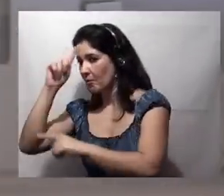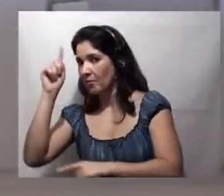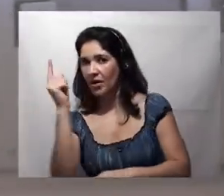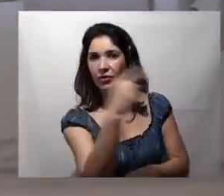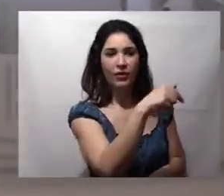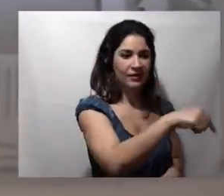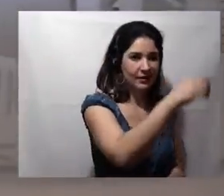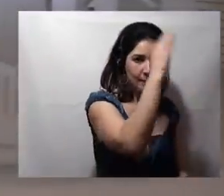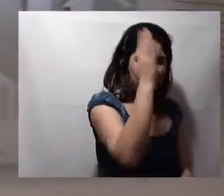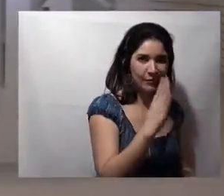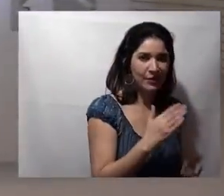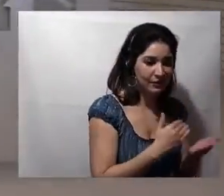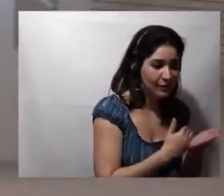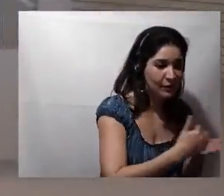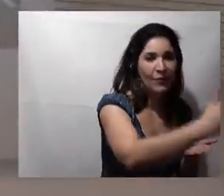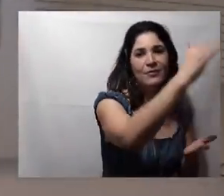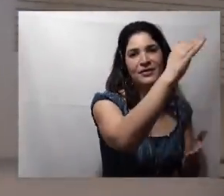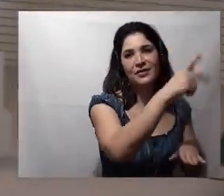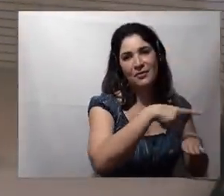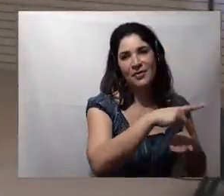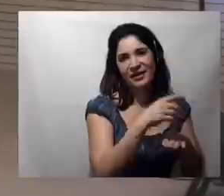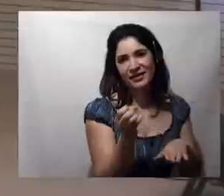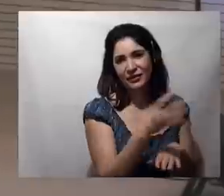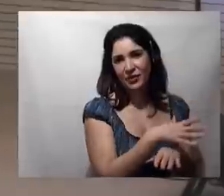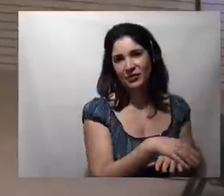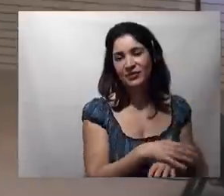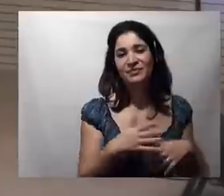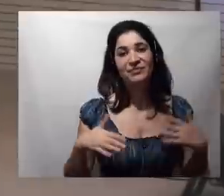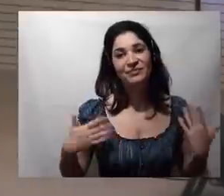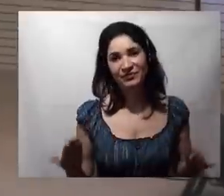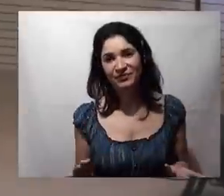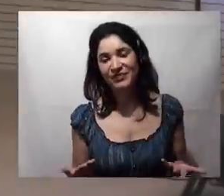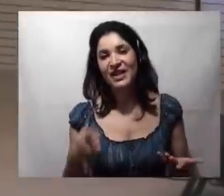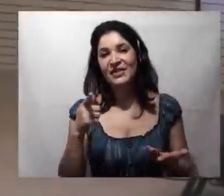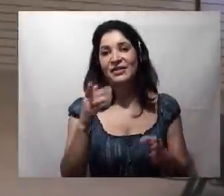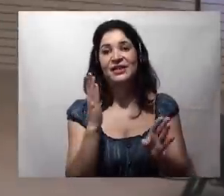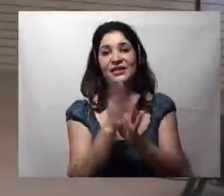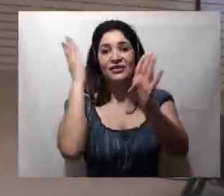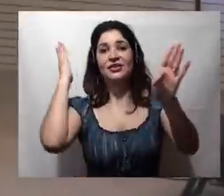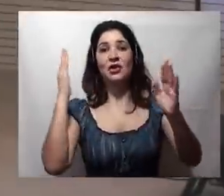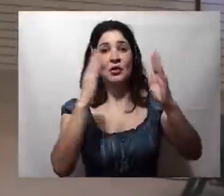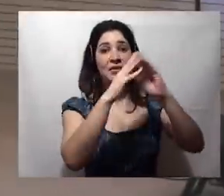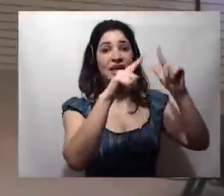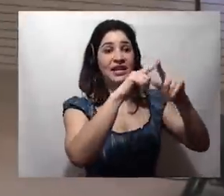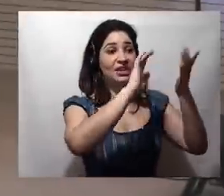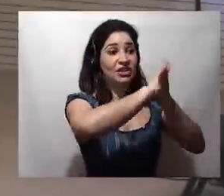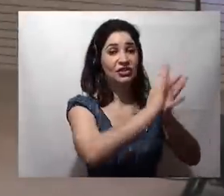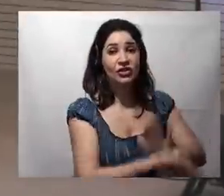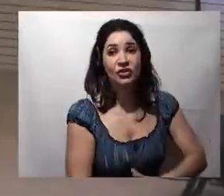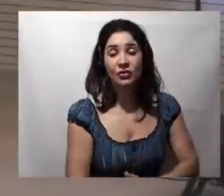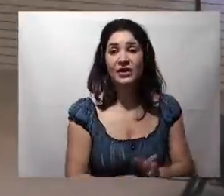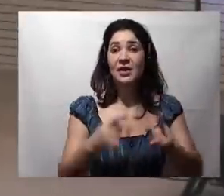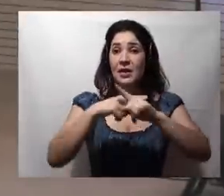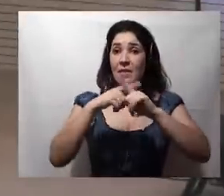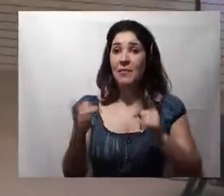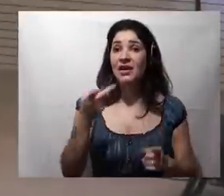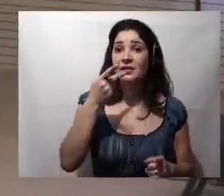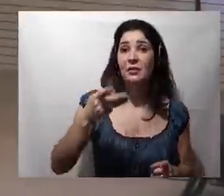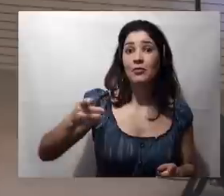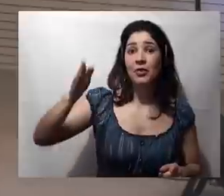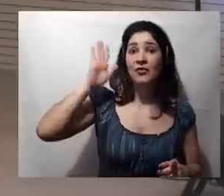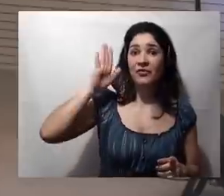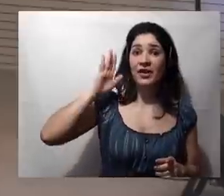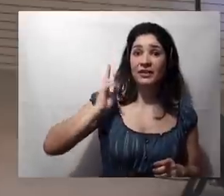acabar com israel quando você estuda a história e descobre o tempo acabou mas os anciãos os pensadores